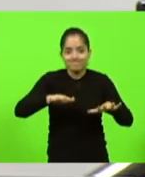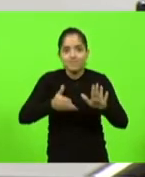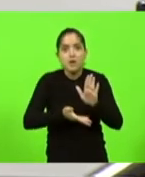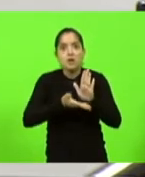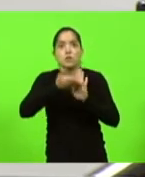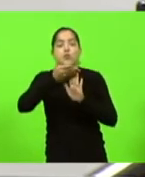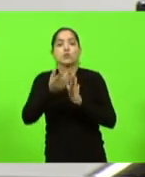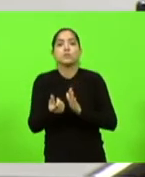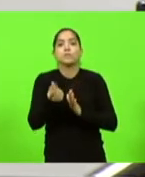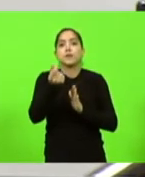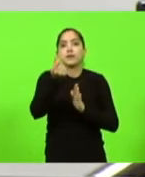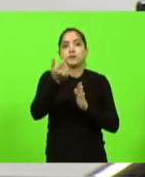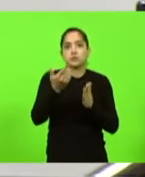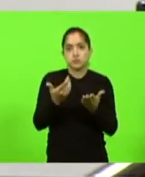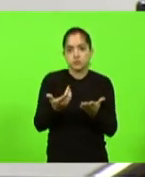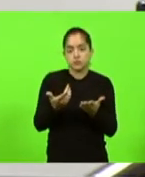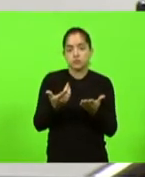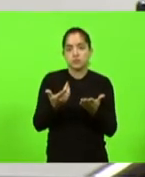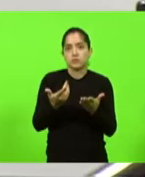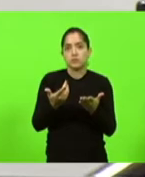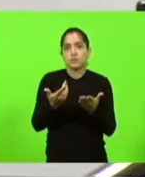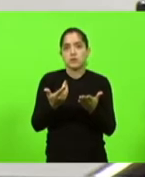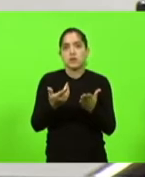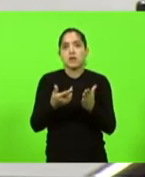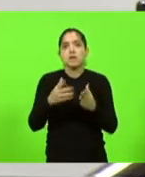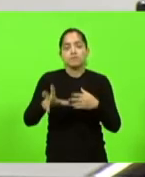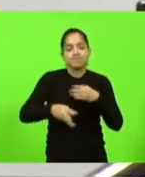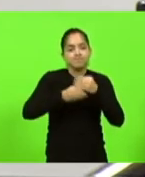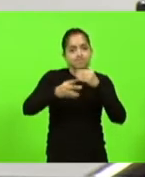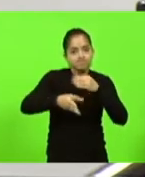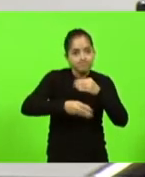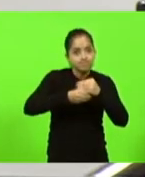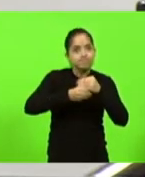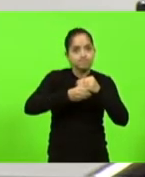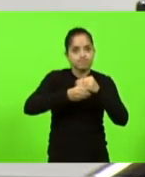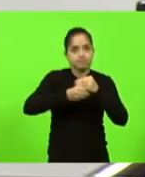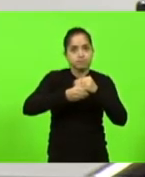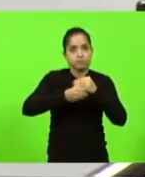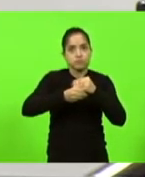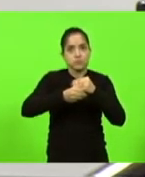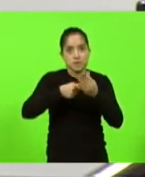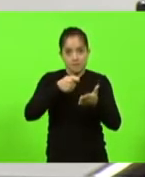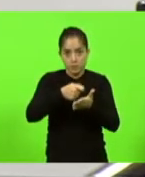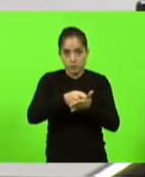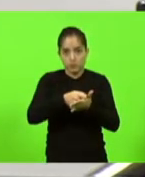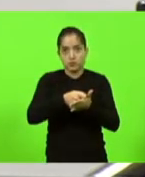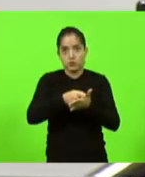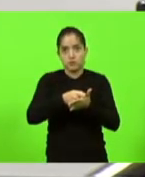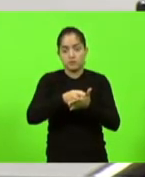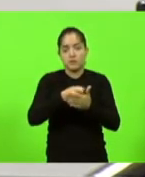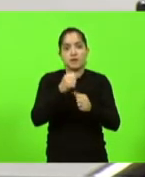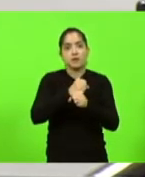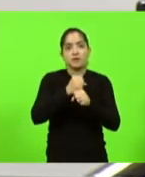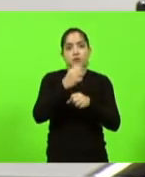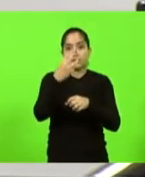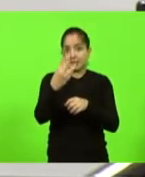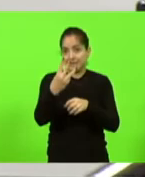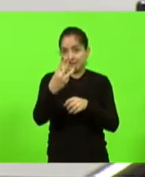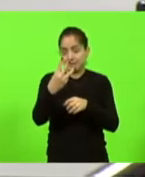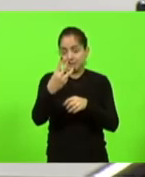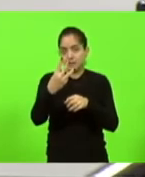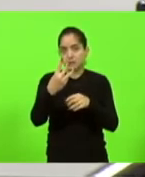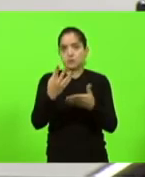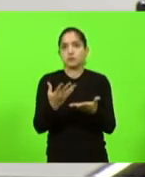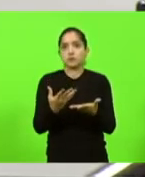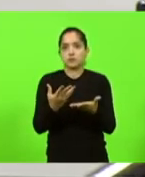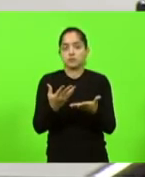O governador veio umas emendas parlamentares impositivas, levou 3 anos da bancada federal para a compra de